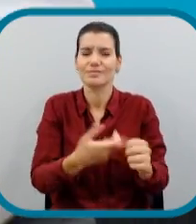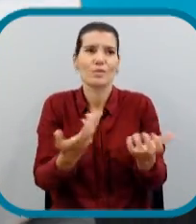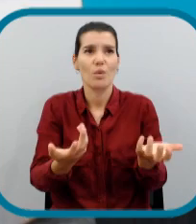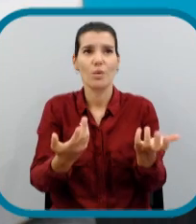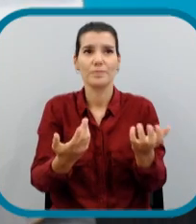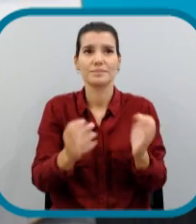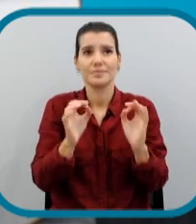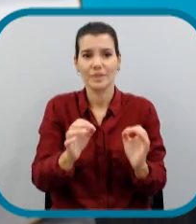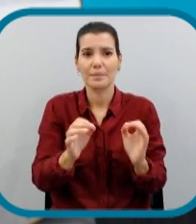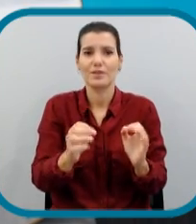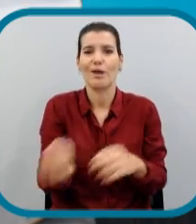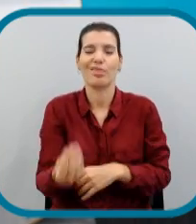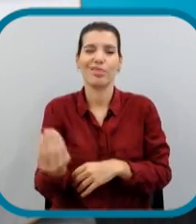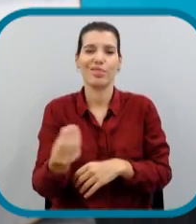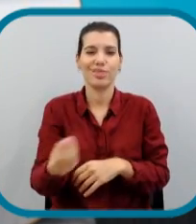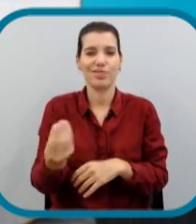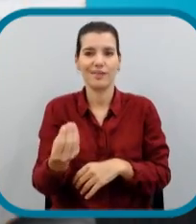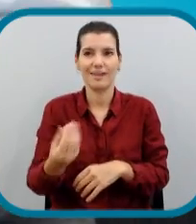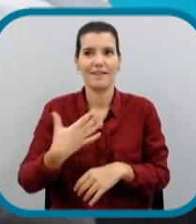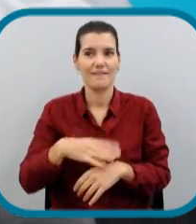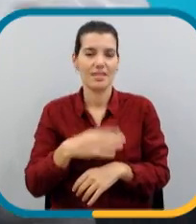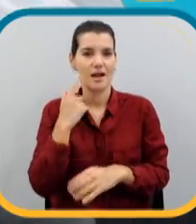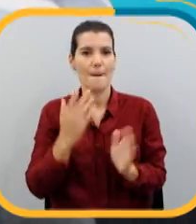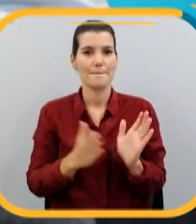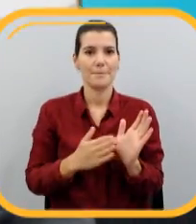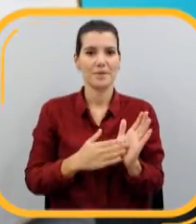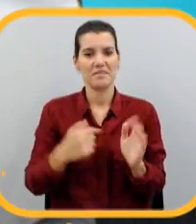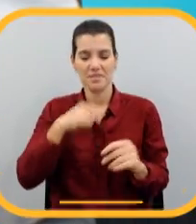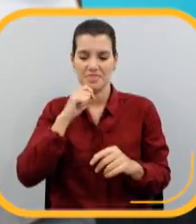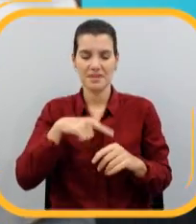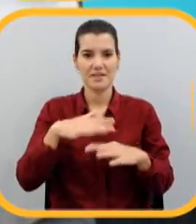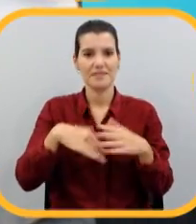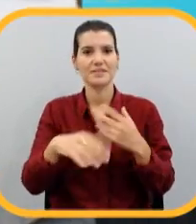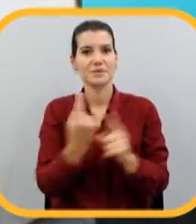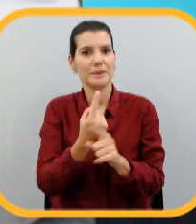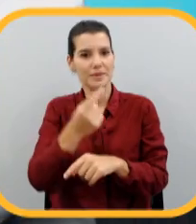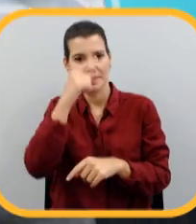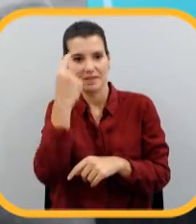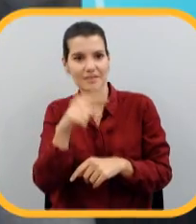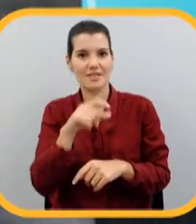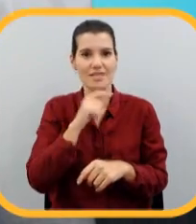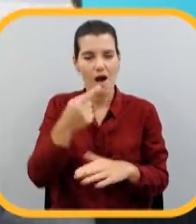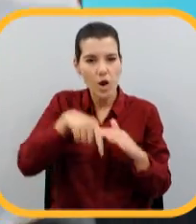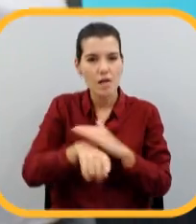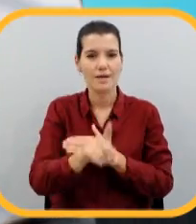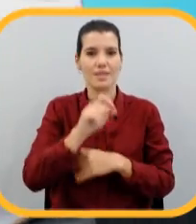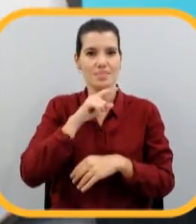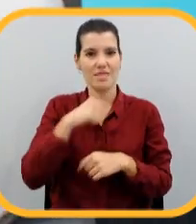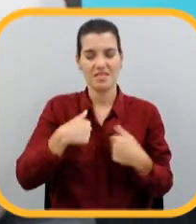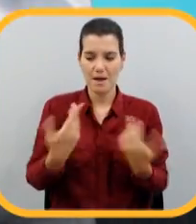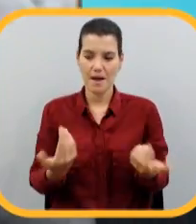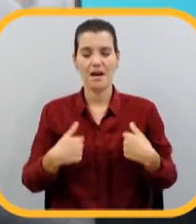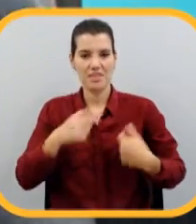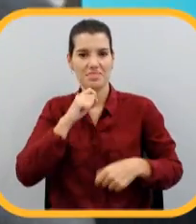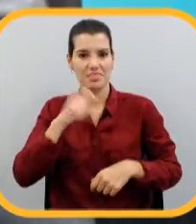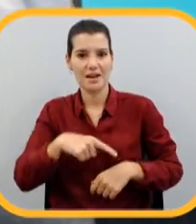destrutivos ou de miudagem que quer provar que sabe fazer coisas difíceis e consegue penetrar